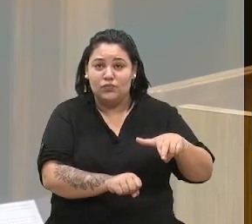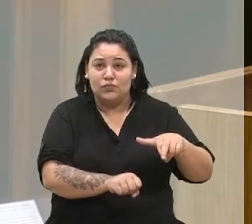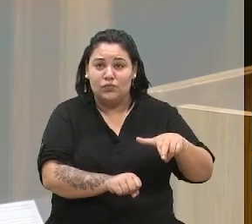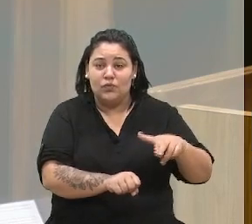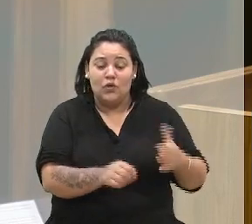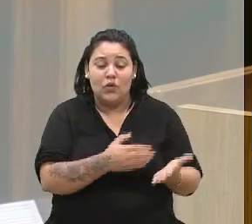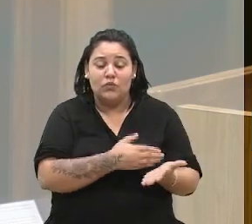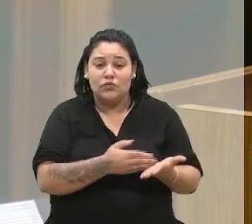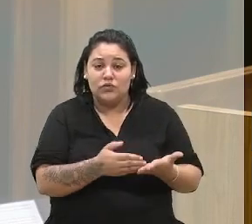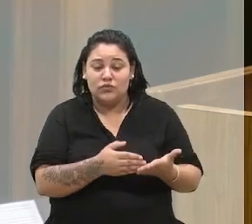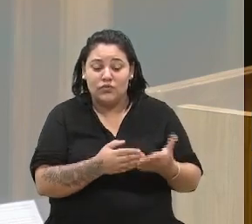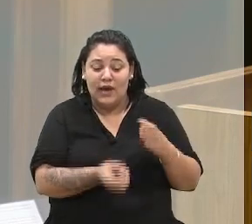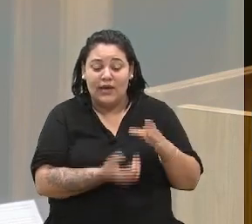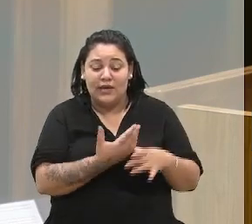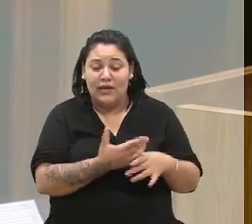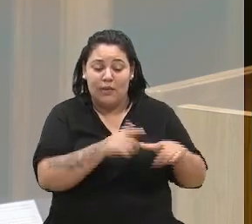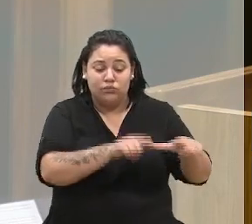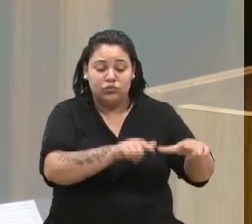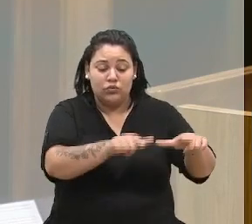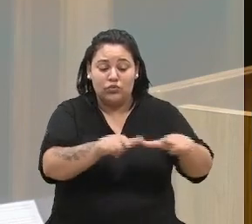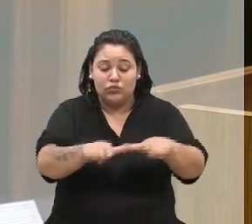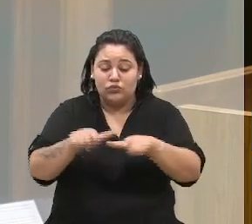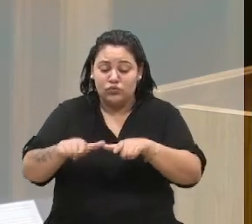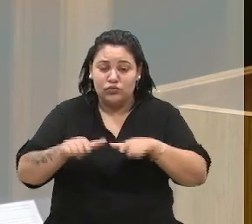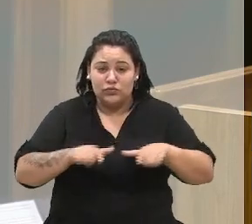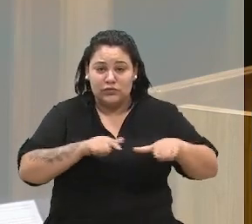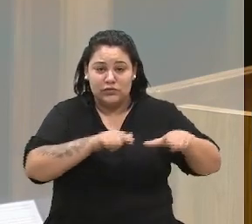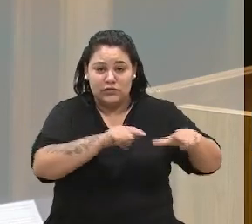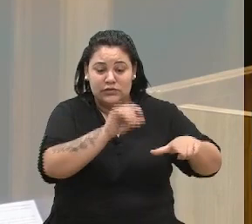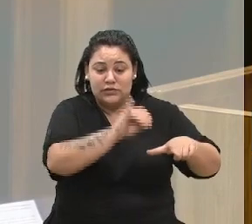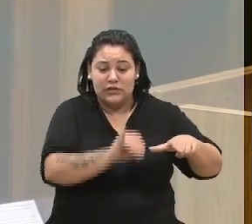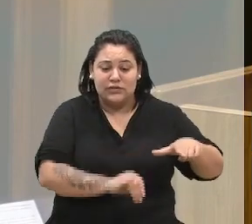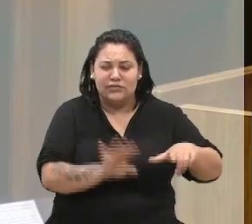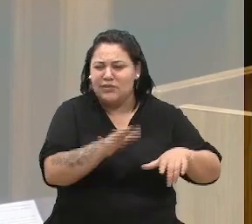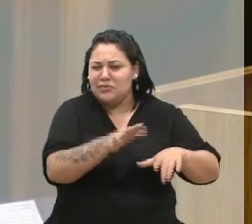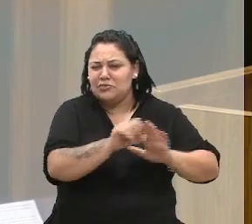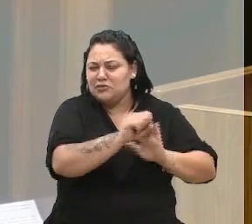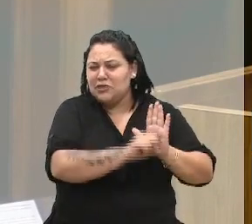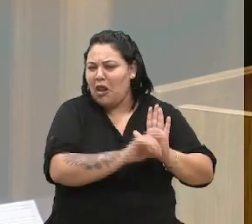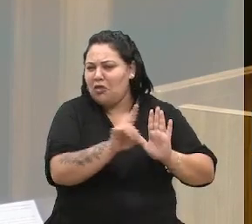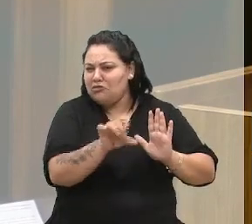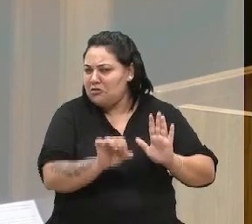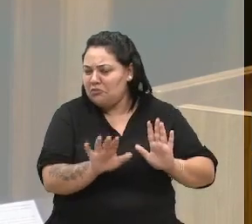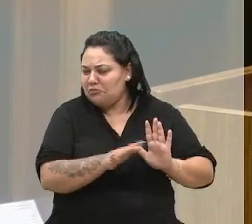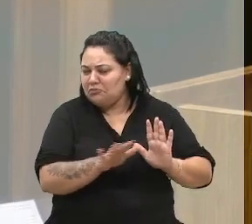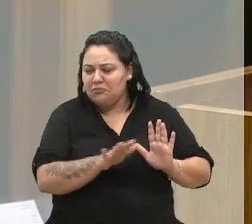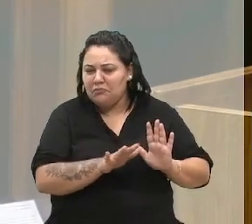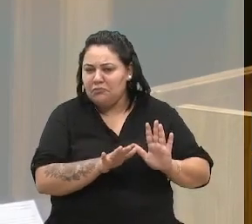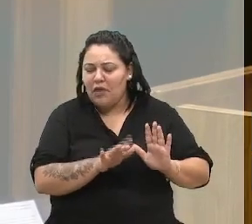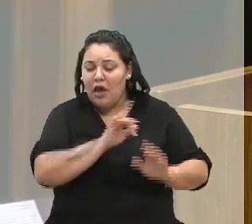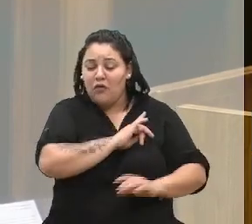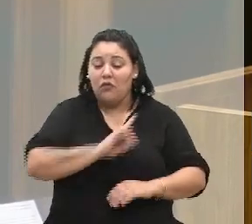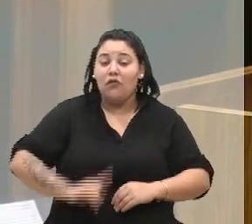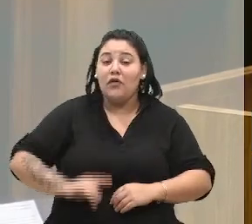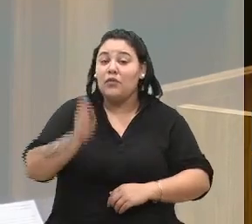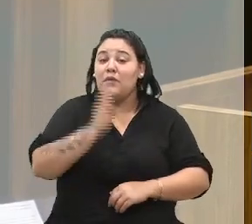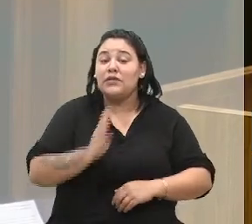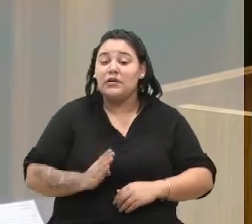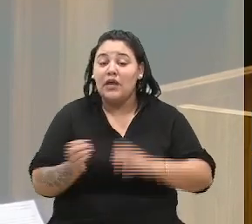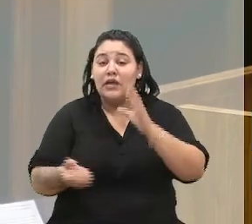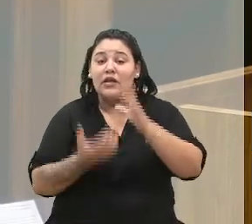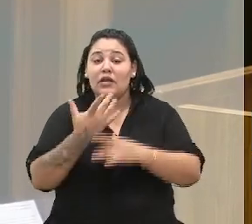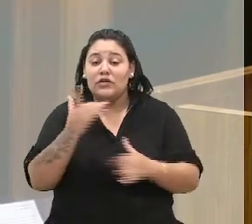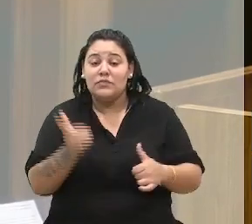em colônias imigrantes, em meados do século XIX. O governo brasileiro criou as